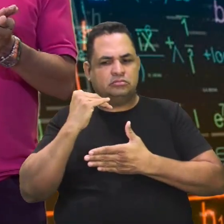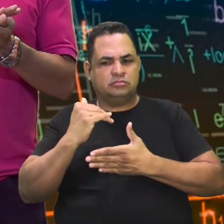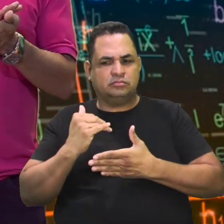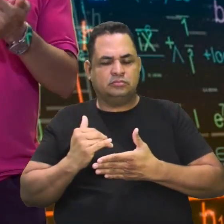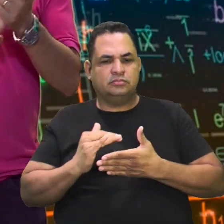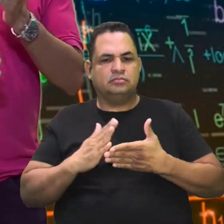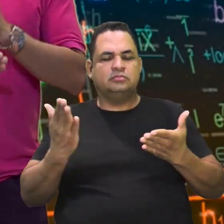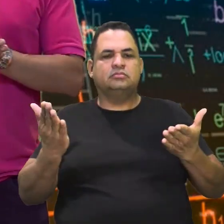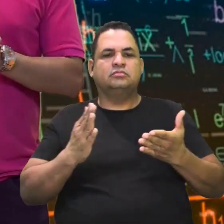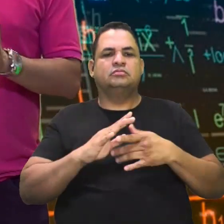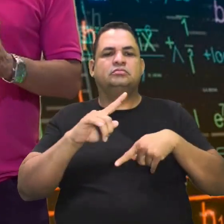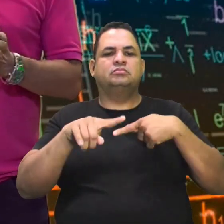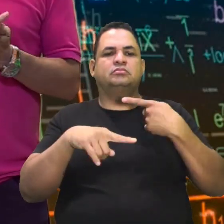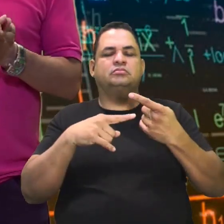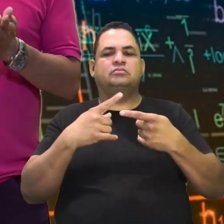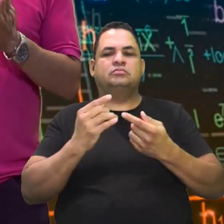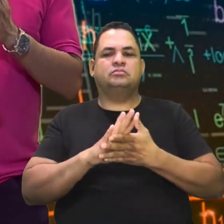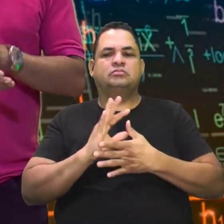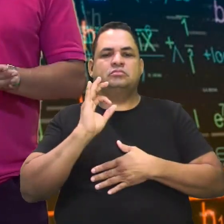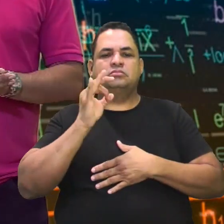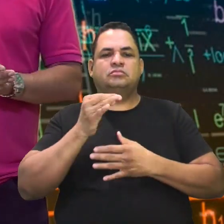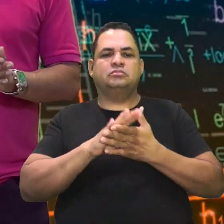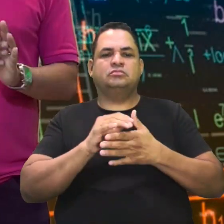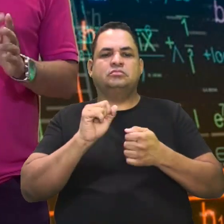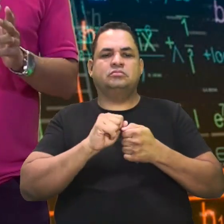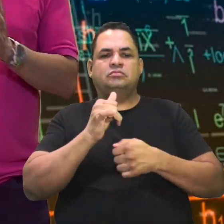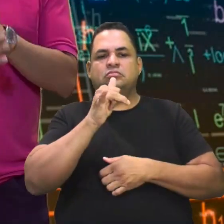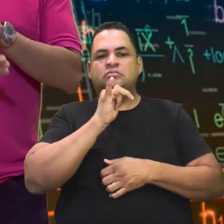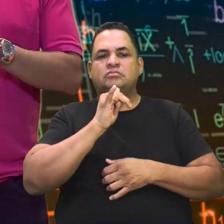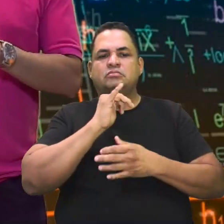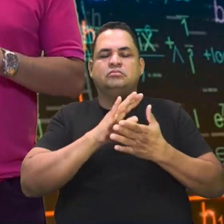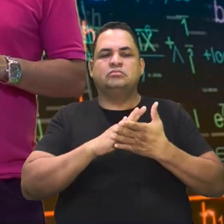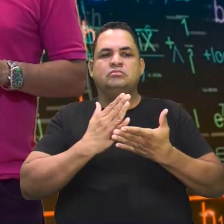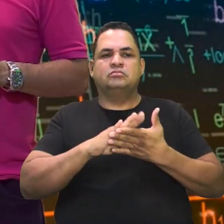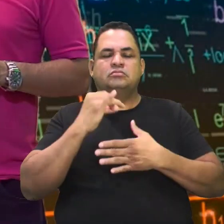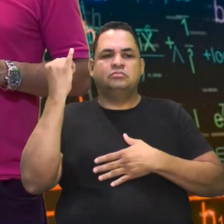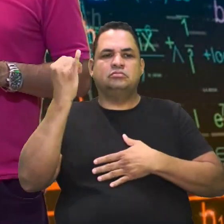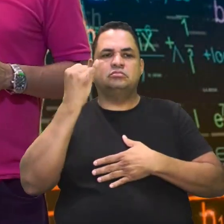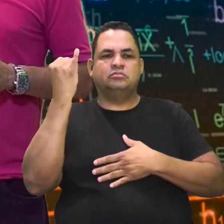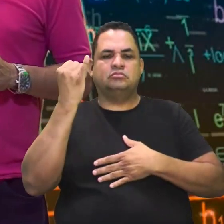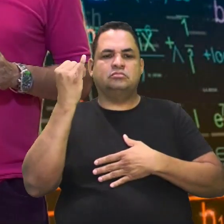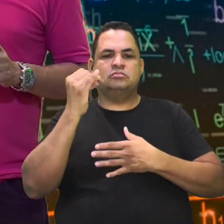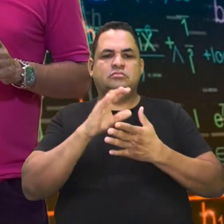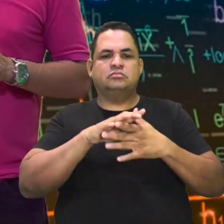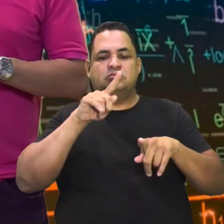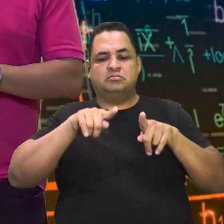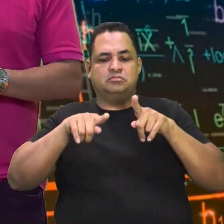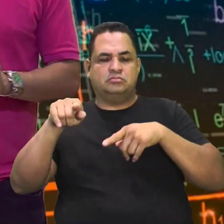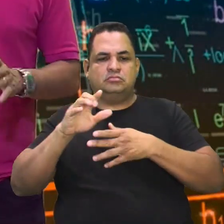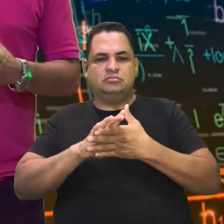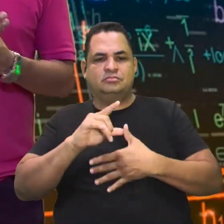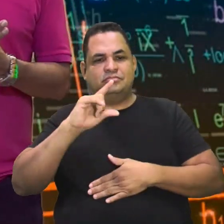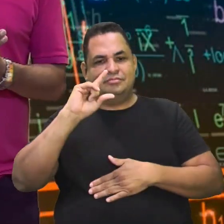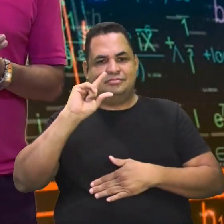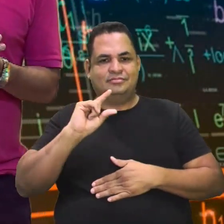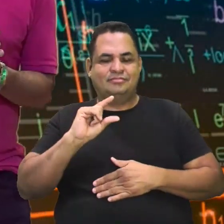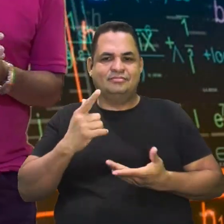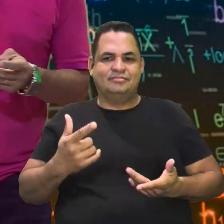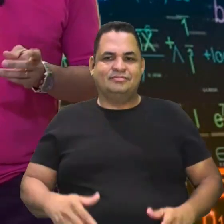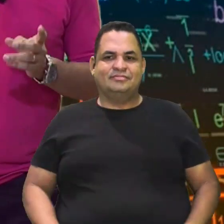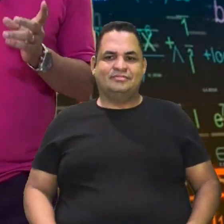parte, parte por parte, vai dando tudo certo. Foi o que a gente fez naquele exemplo. E o importante é que eu variei menos, né?